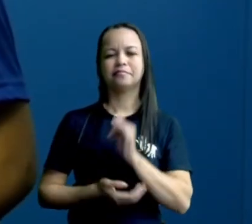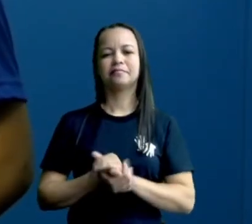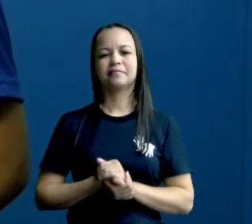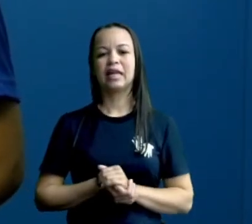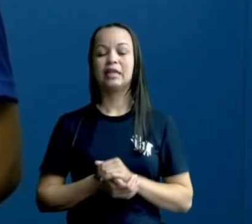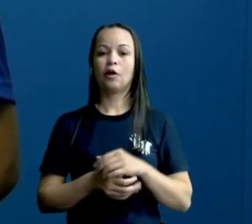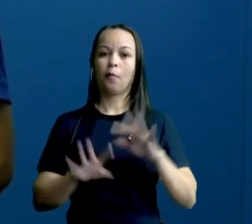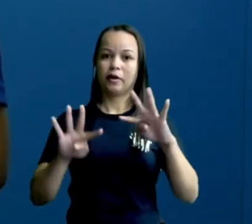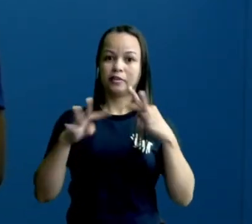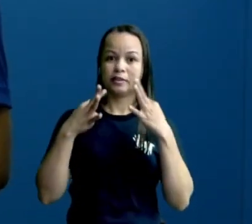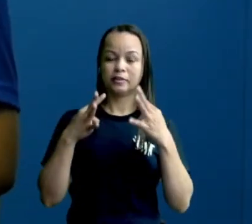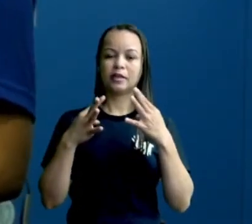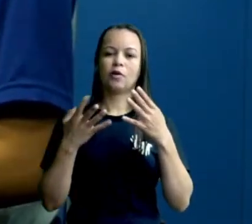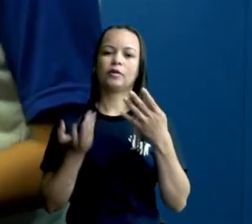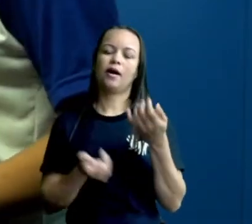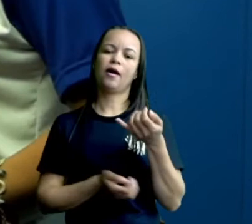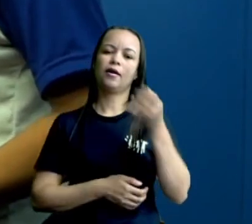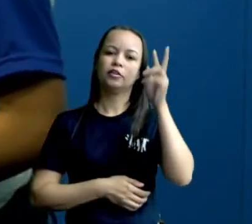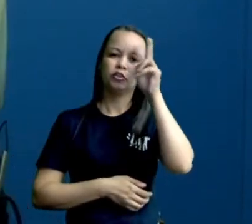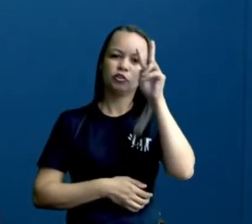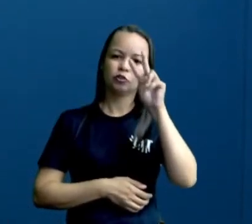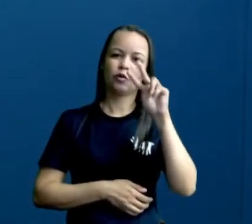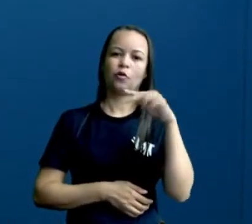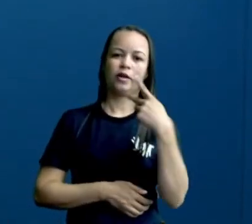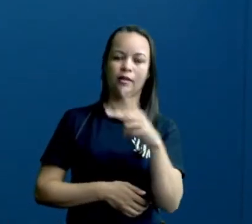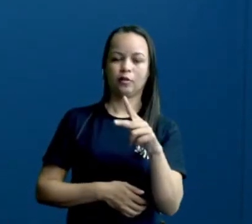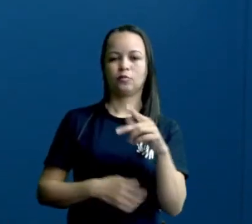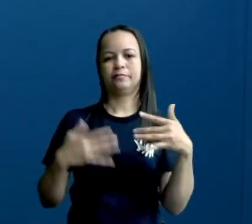preste atenção na história da tua cidade. Quero ver, viu?